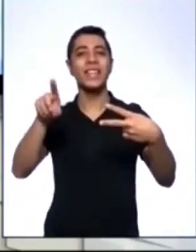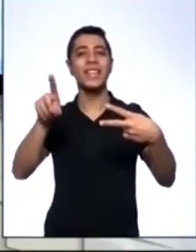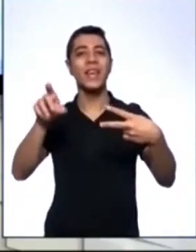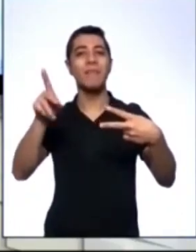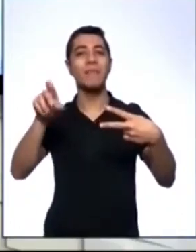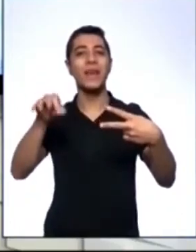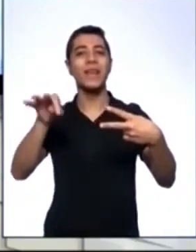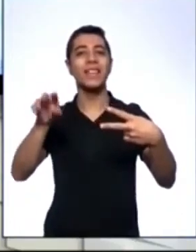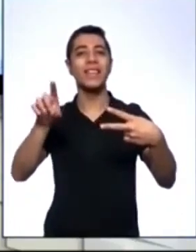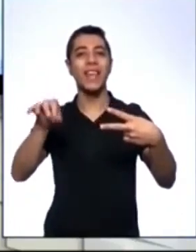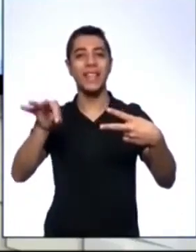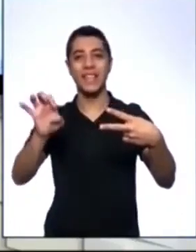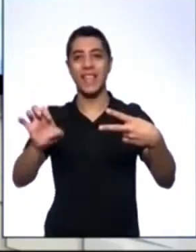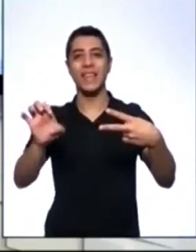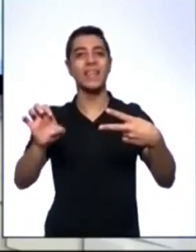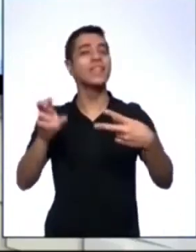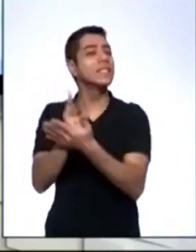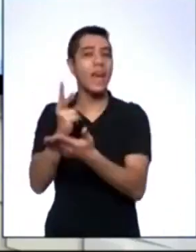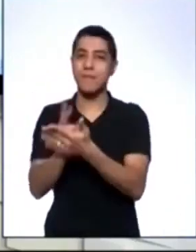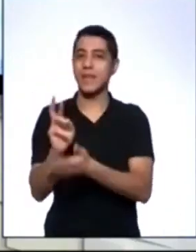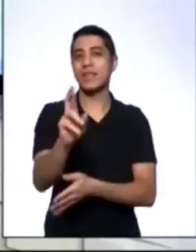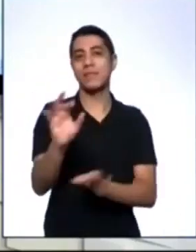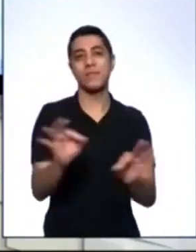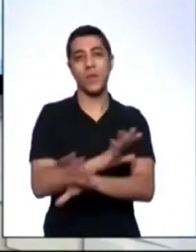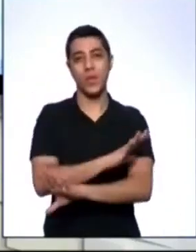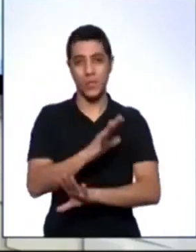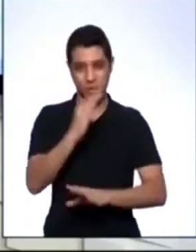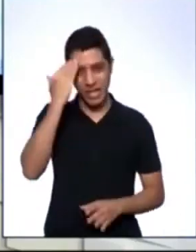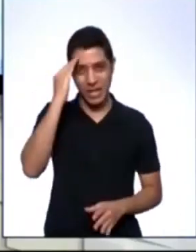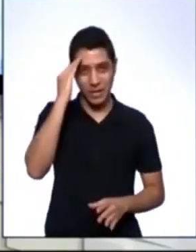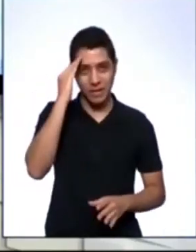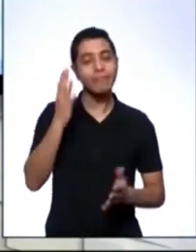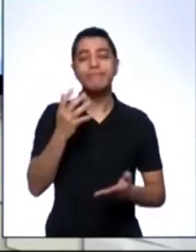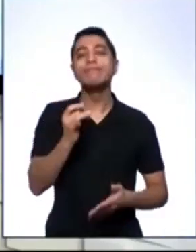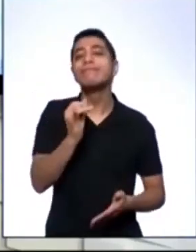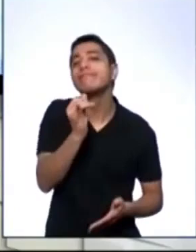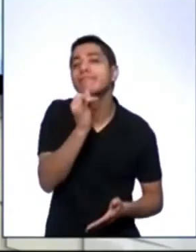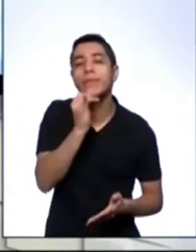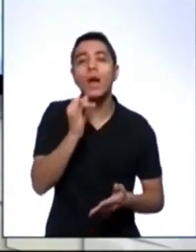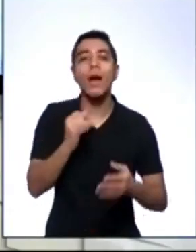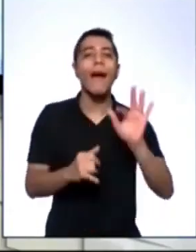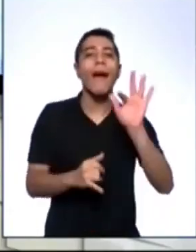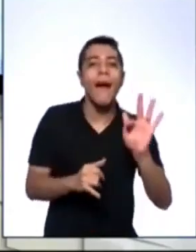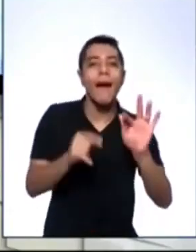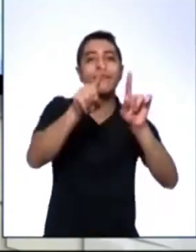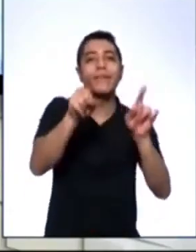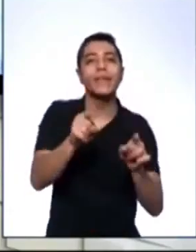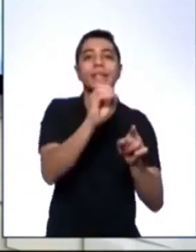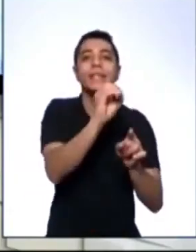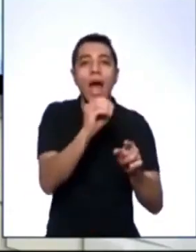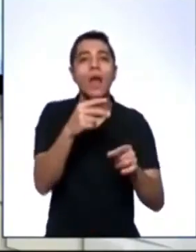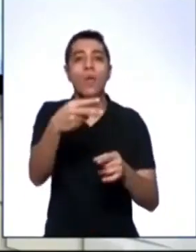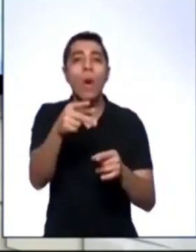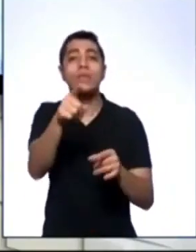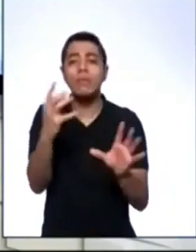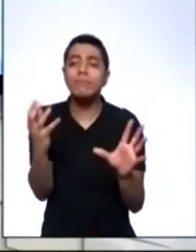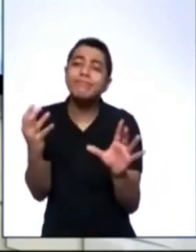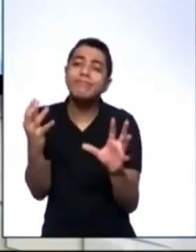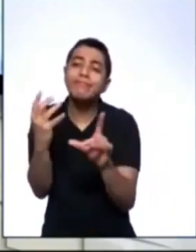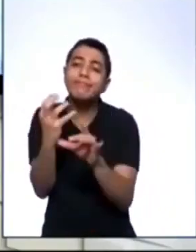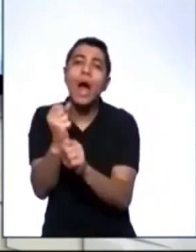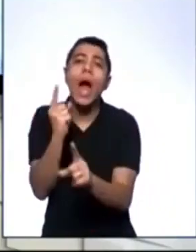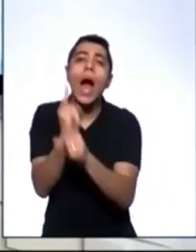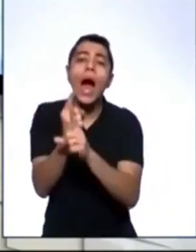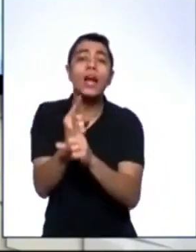número no caso ali né vai dar menos dois sim que significa isso que o menos dois tem esse nome